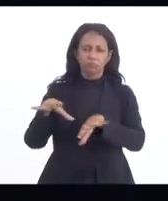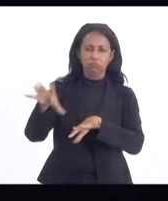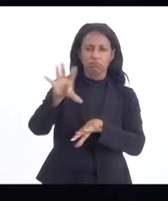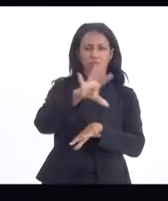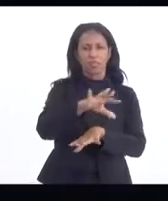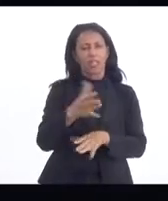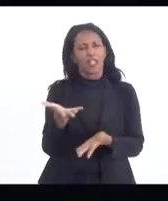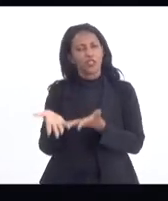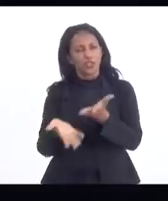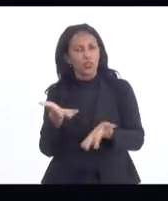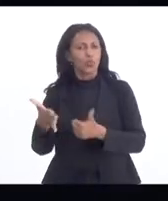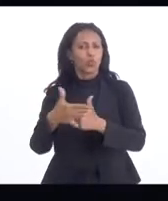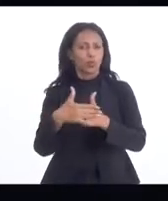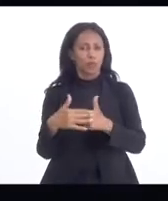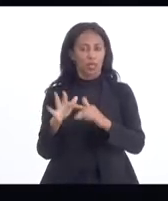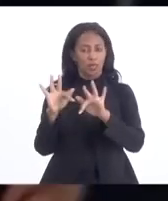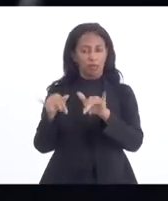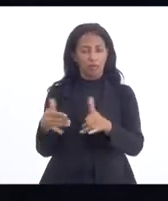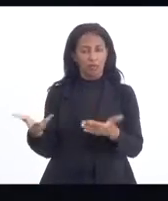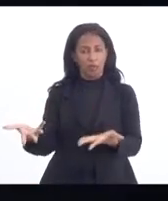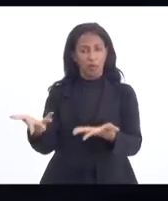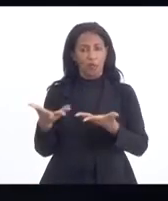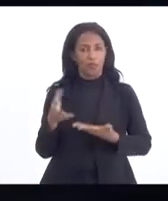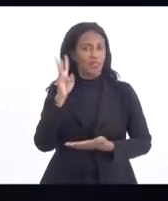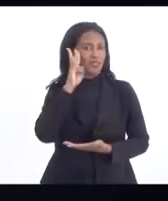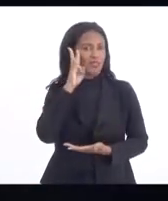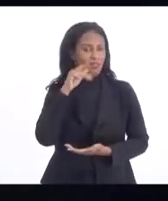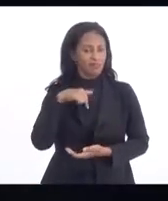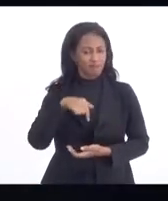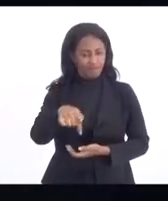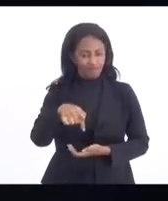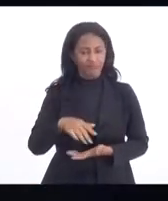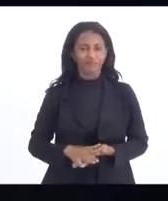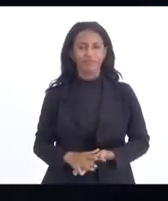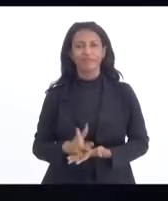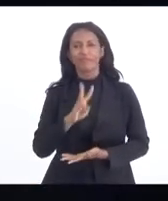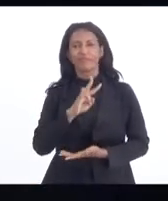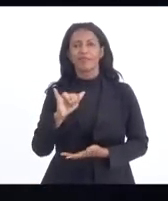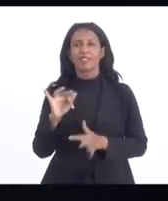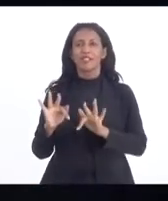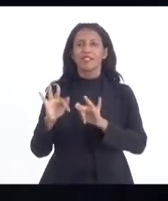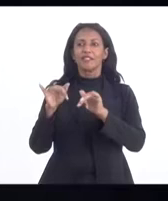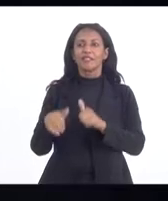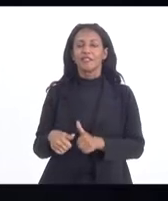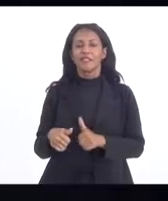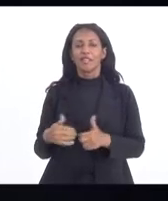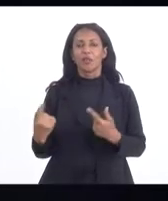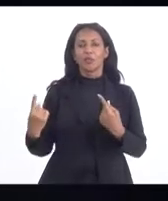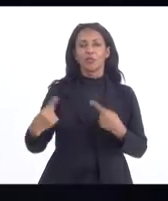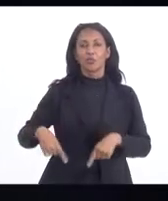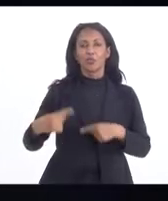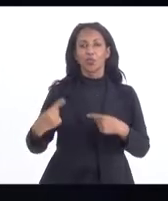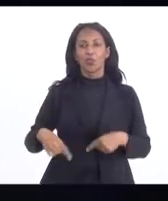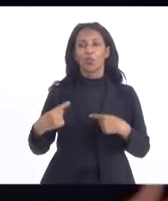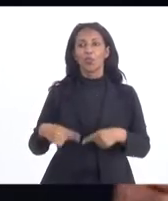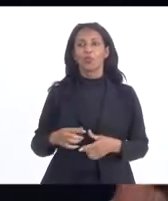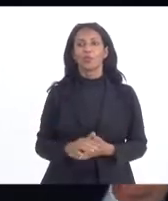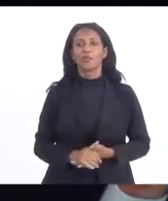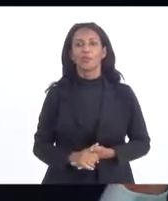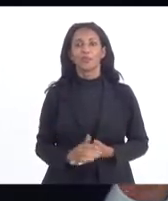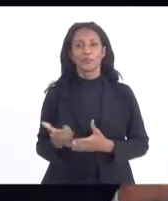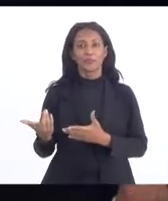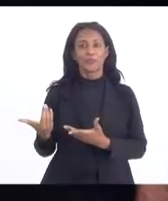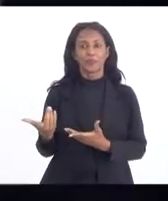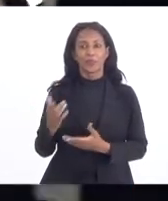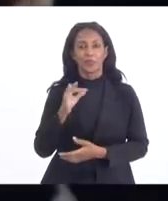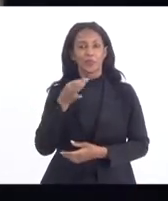finalizar, presidente, quero convidar a todos, terça-feira vai ter a final dos concursos, do concurso, Silvestre,